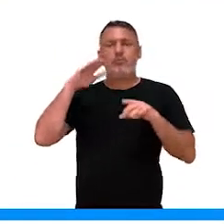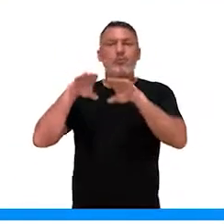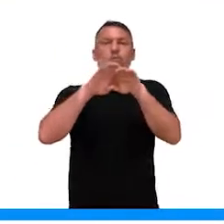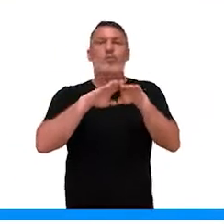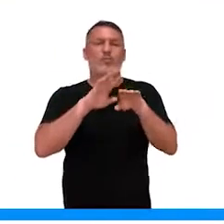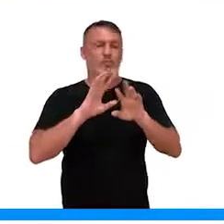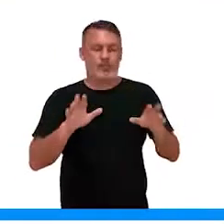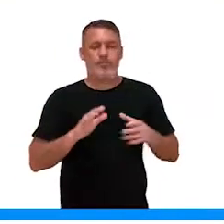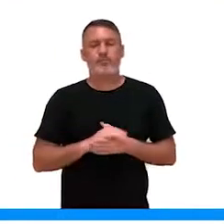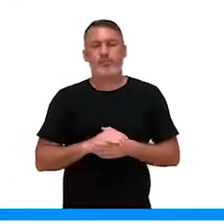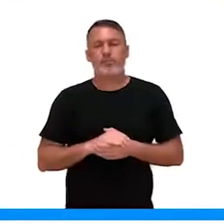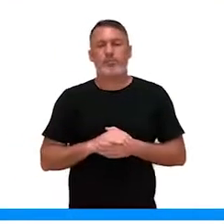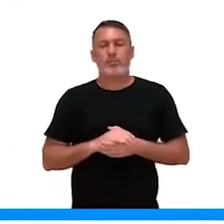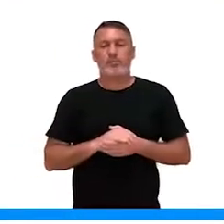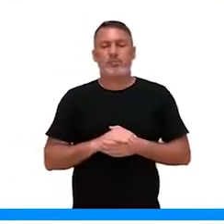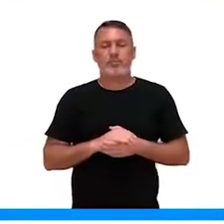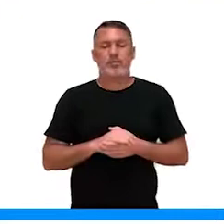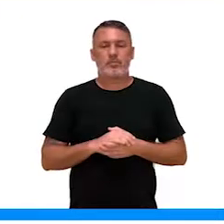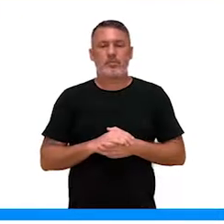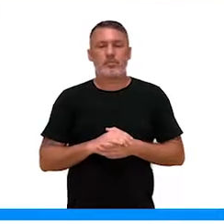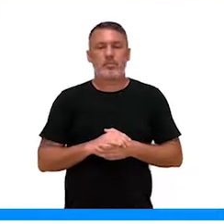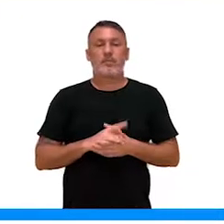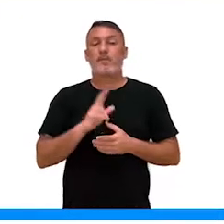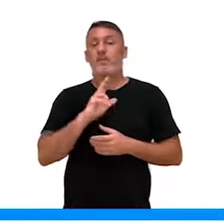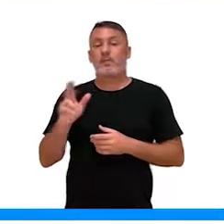média, porém de maneira desigual.